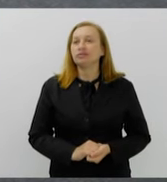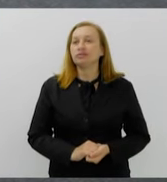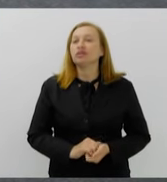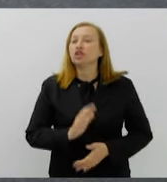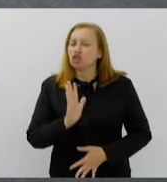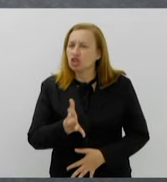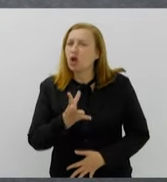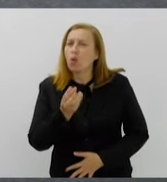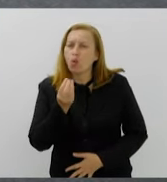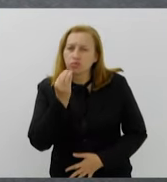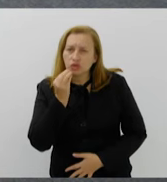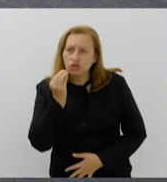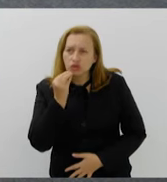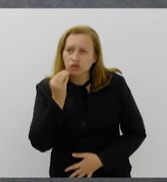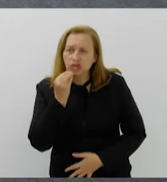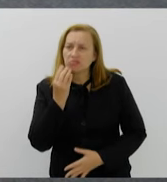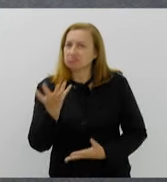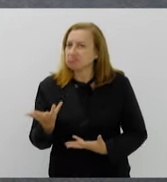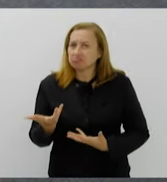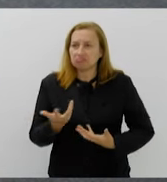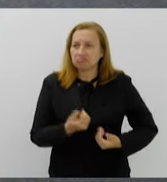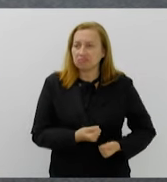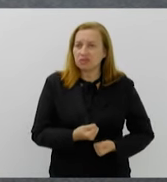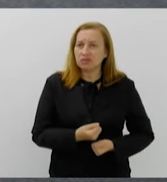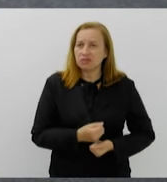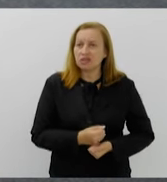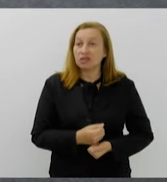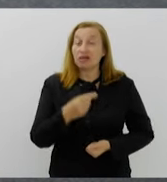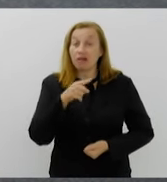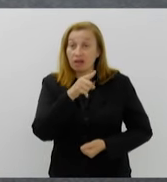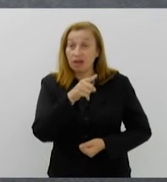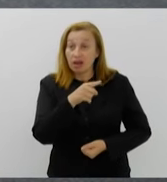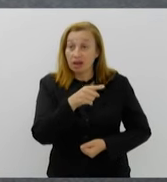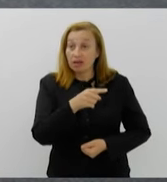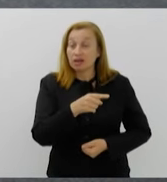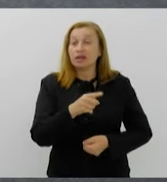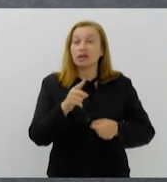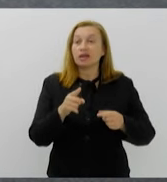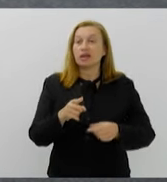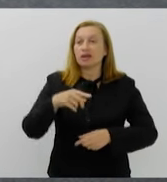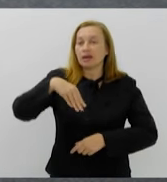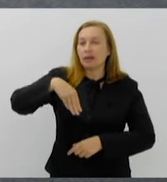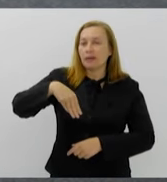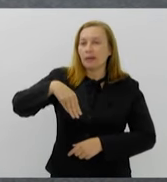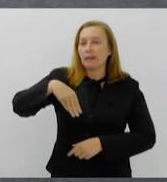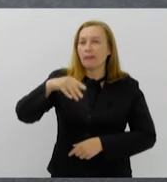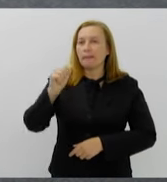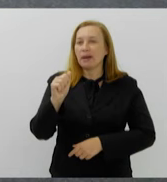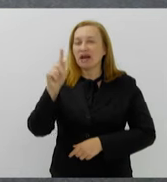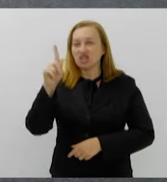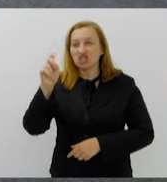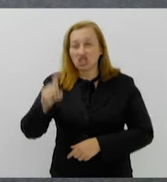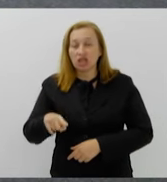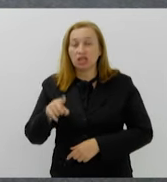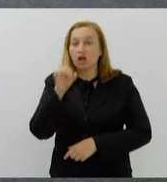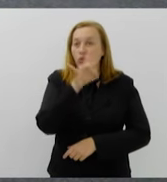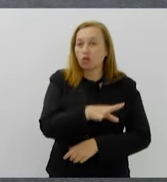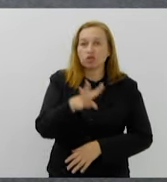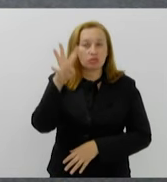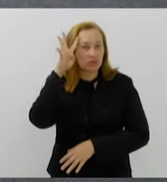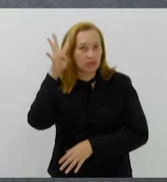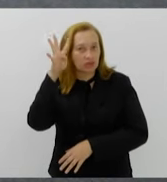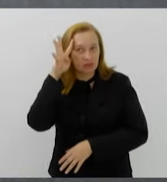tive a oportunidade de receber lá no segundo GES Fama em Magé na última quarta-feira o Coronel